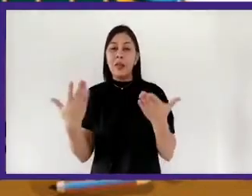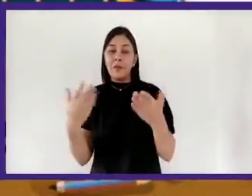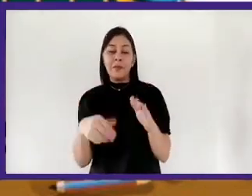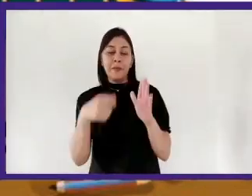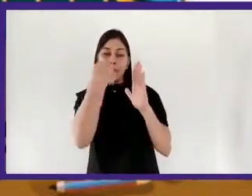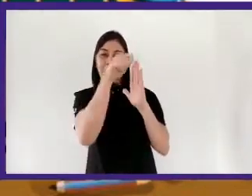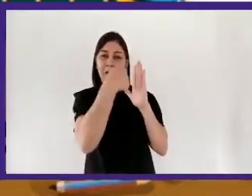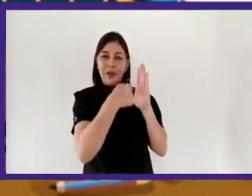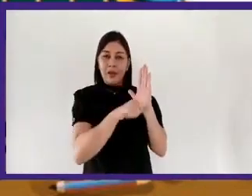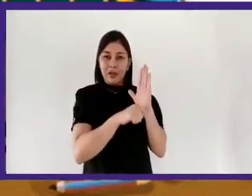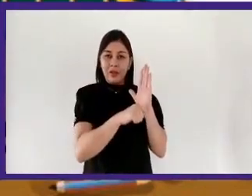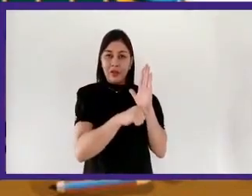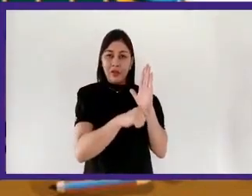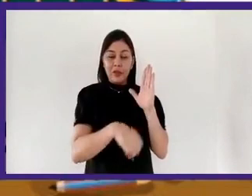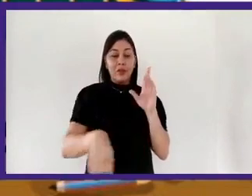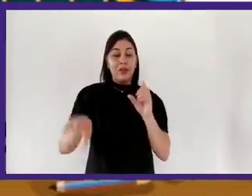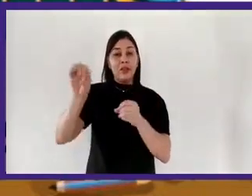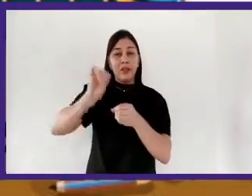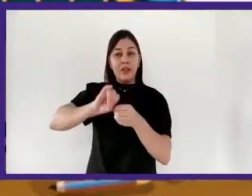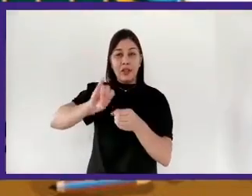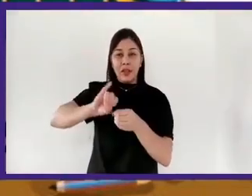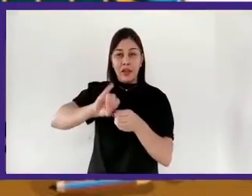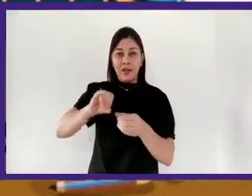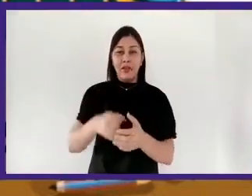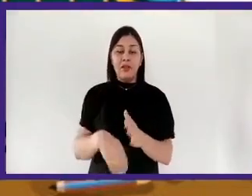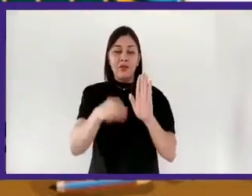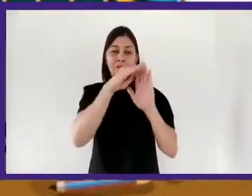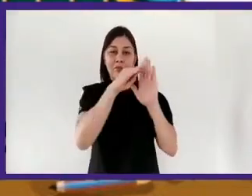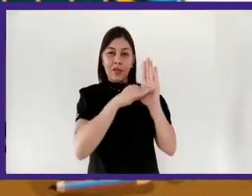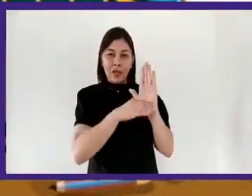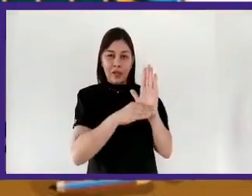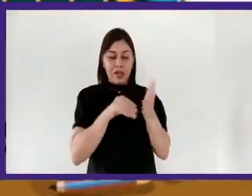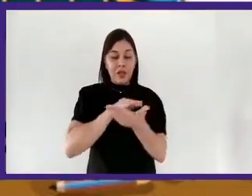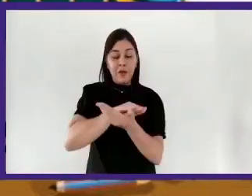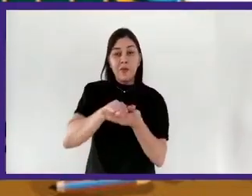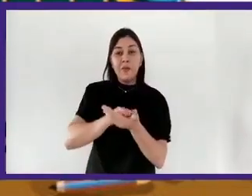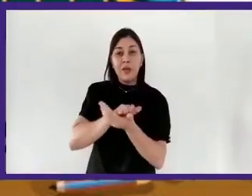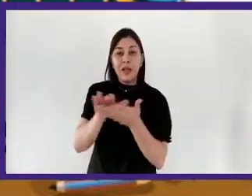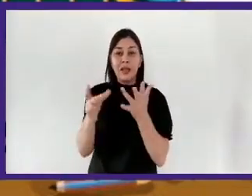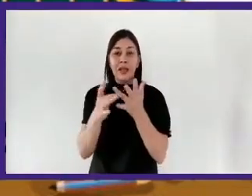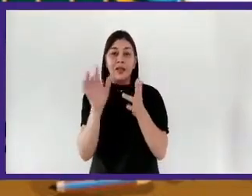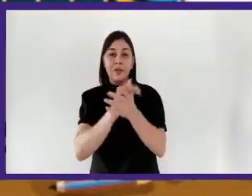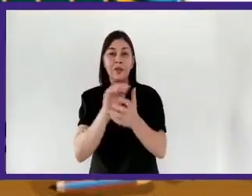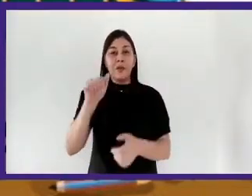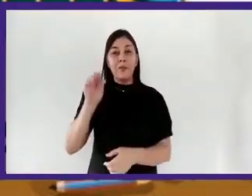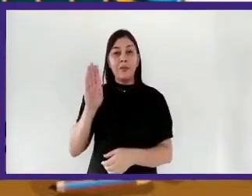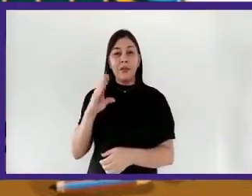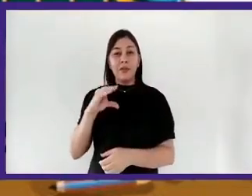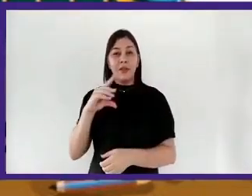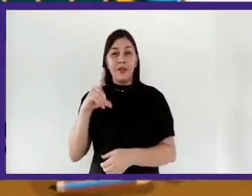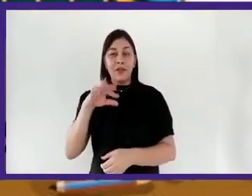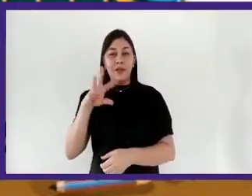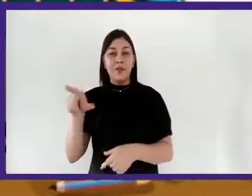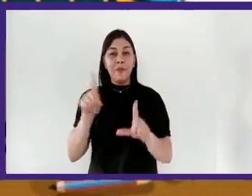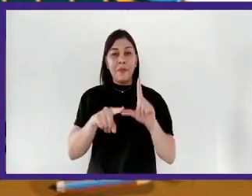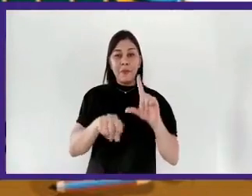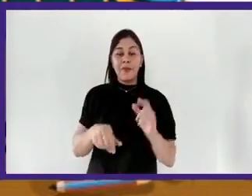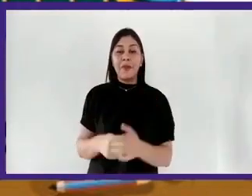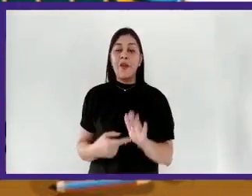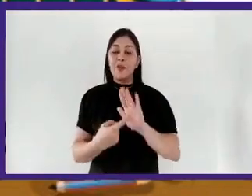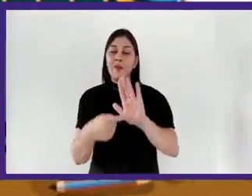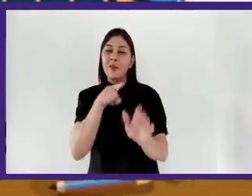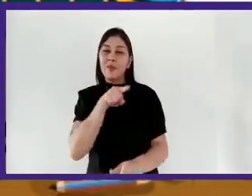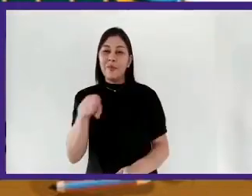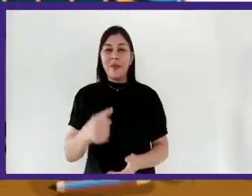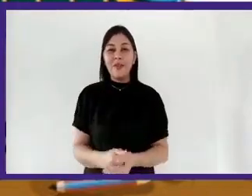minha lista, a lista de ingredientes da receita do brigadeiro da esposa do seu alfabeto. Vamos lá que eu vou mostrar